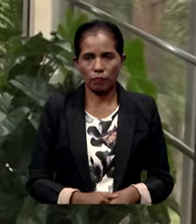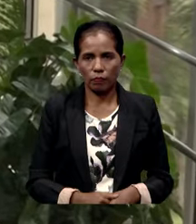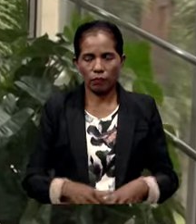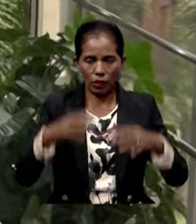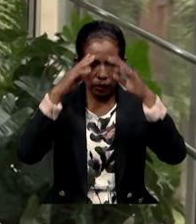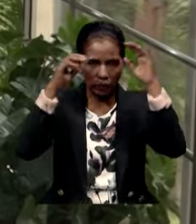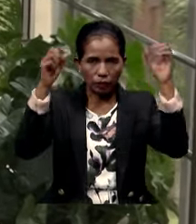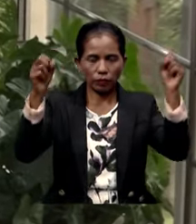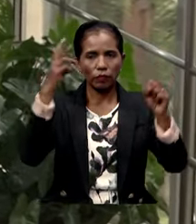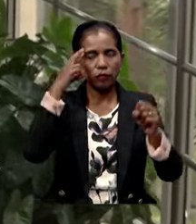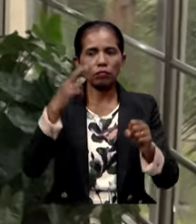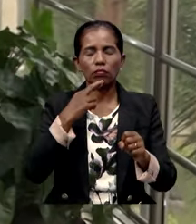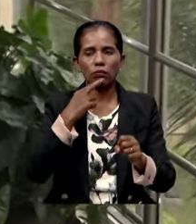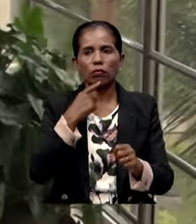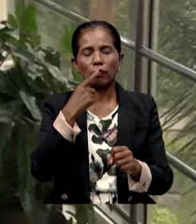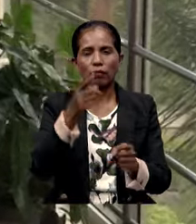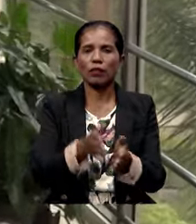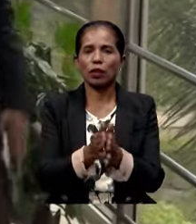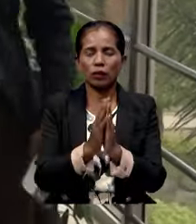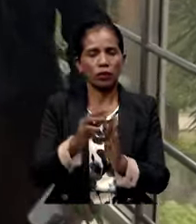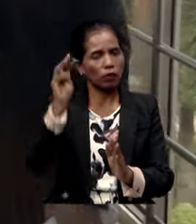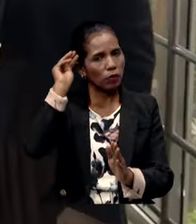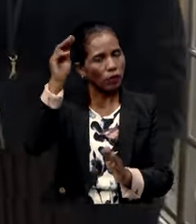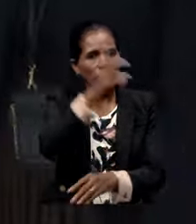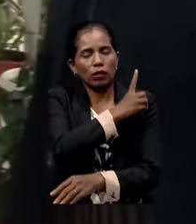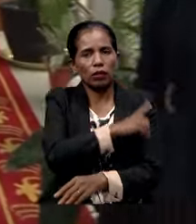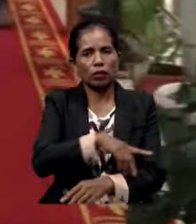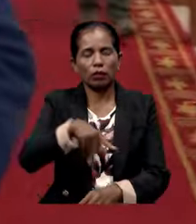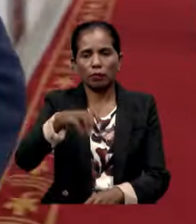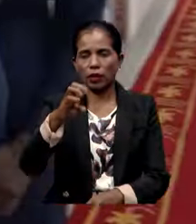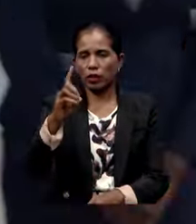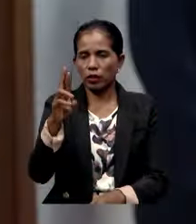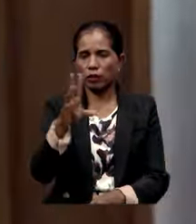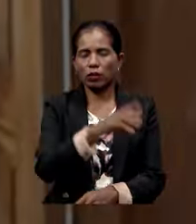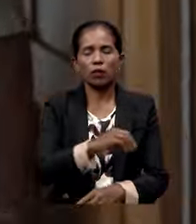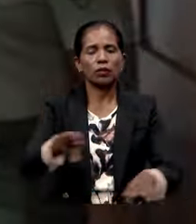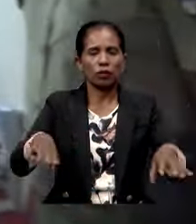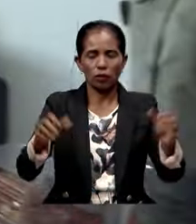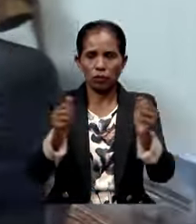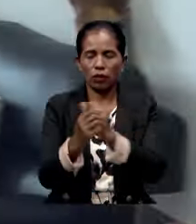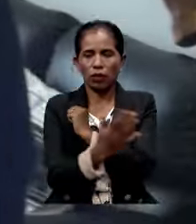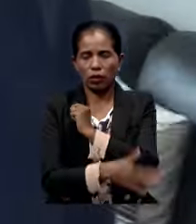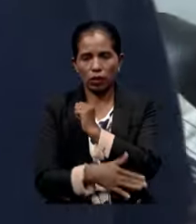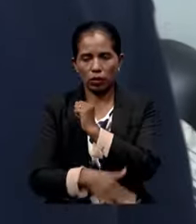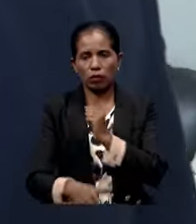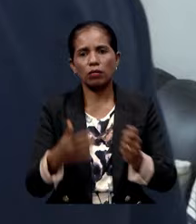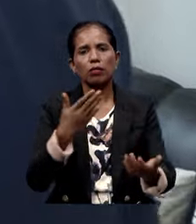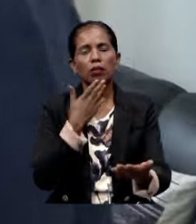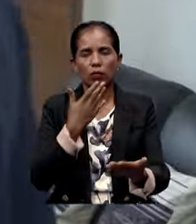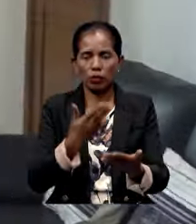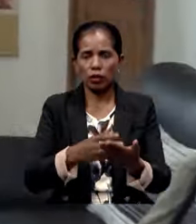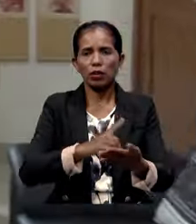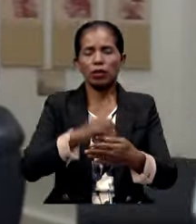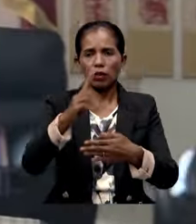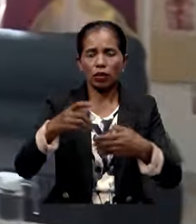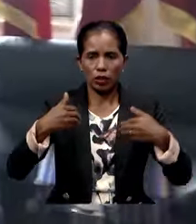Presidente da República, José Ramos Horta, russo ministro de Defesa, Pedro Klamar Fuik, ato colabora com a nação avançada Síria, nebe Ilha